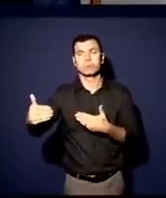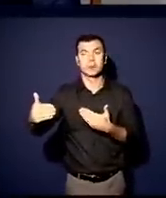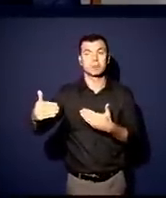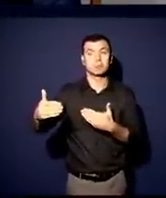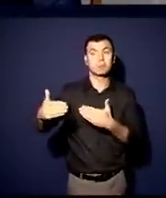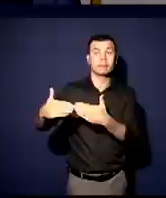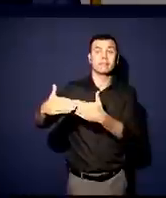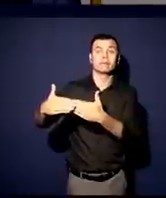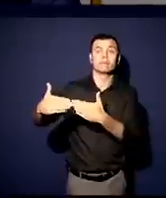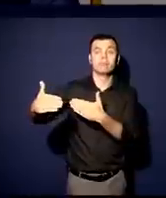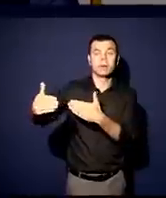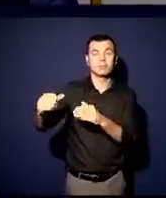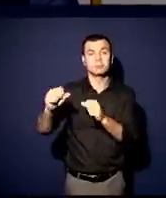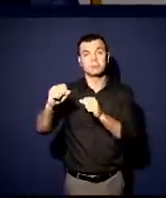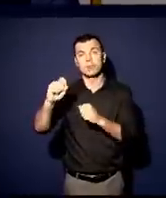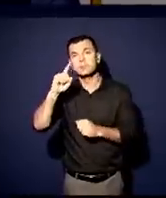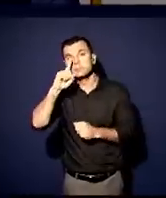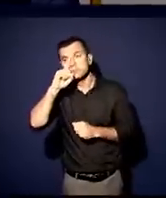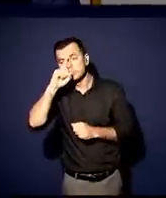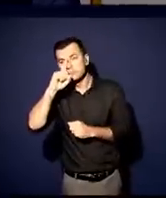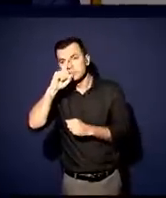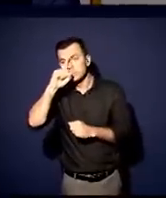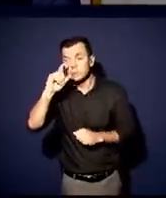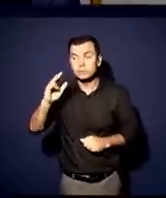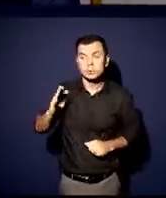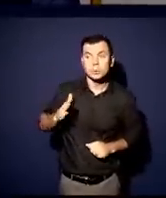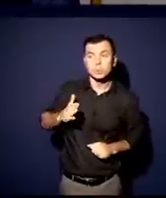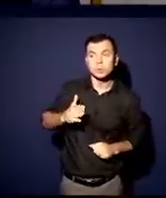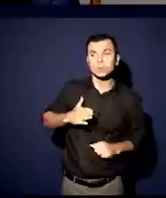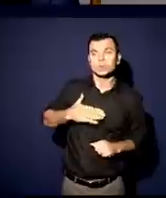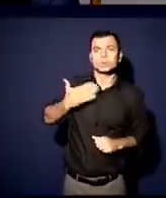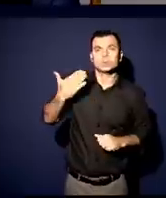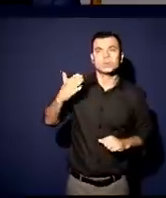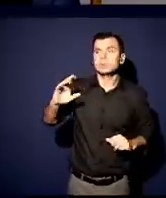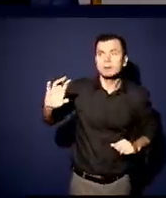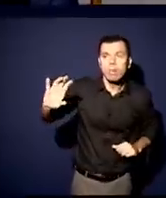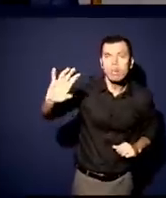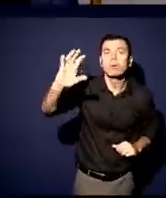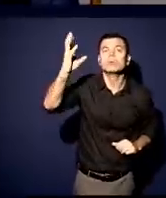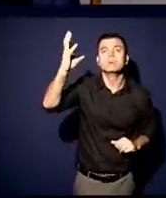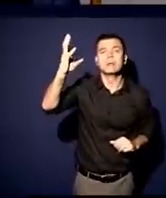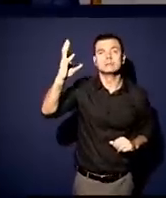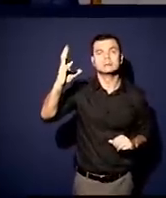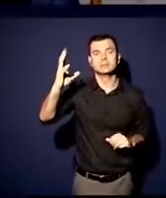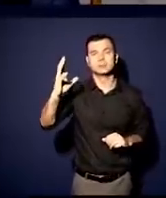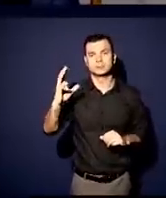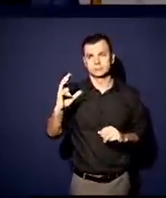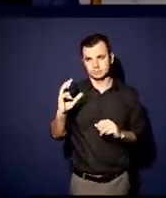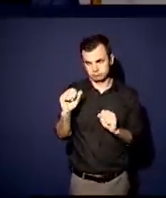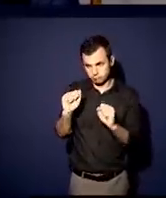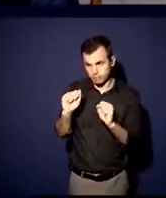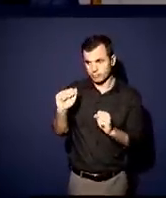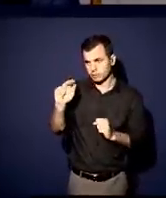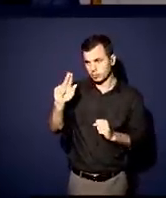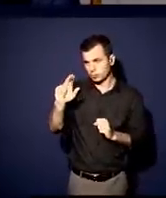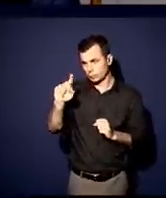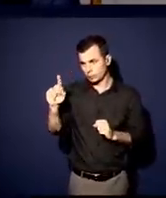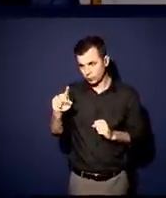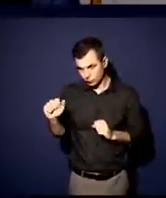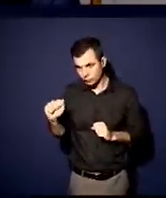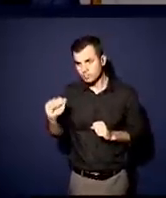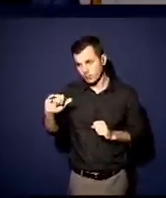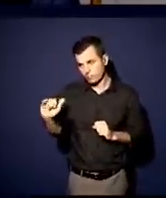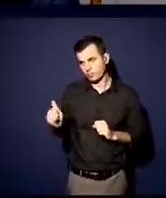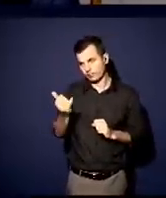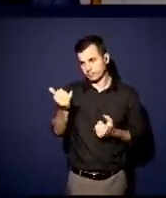risco da gente ainda ter surpresas nesses níveis que nós estamos? Então, Luiz, aproveitando a sua presença